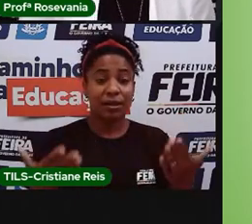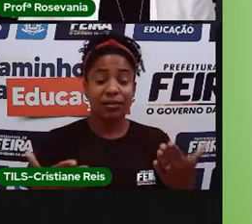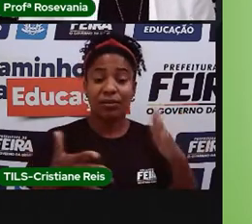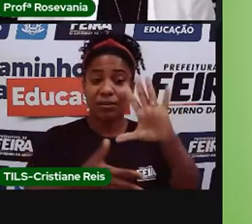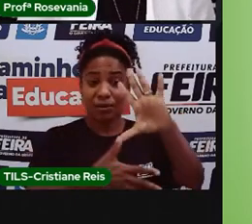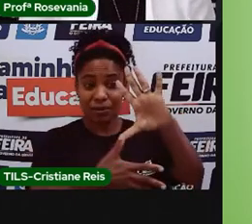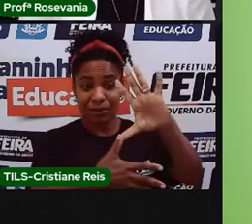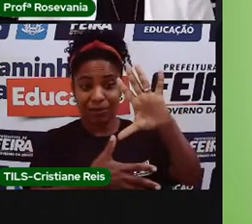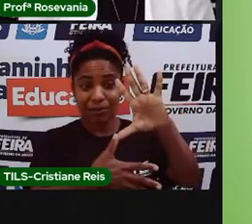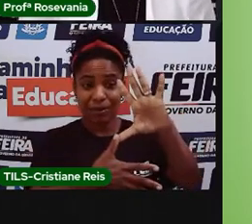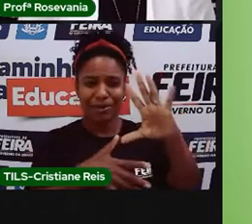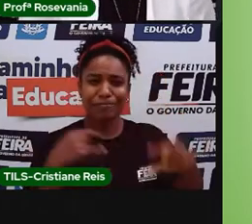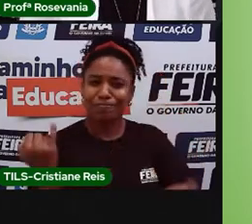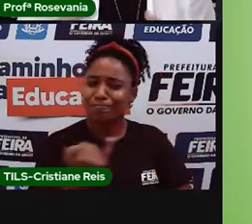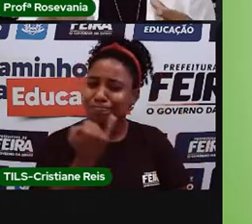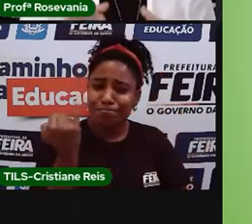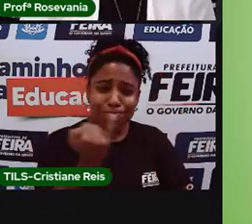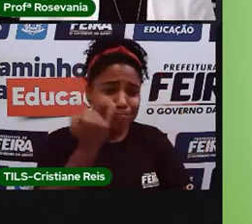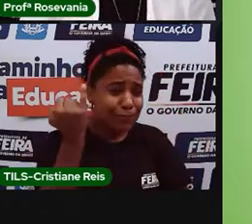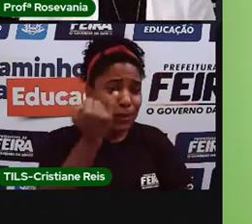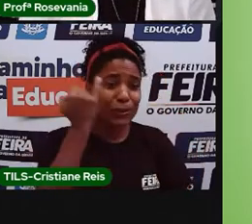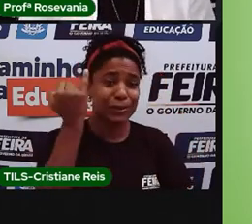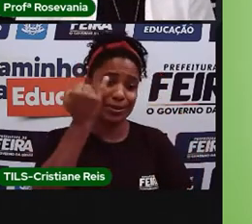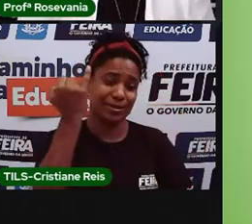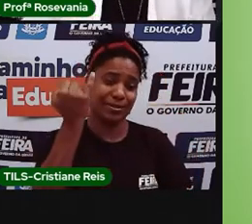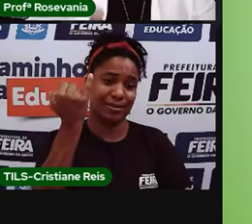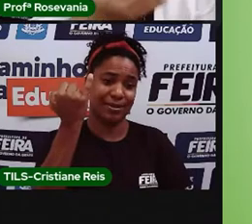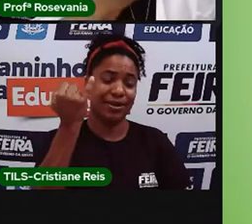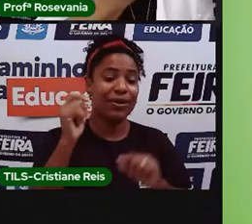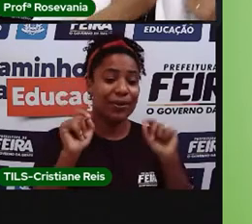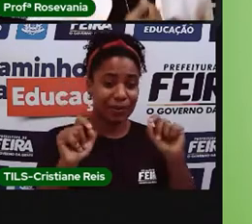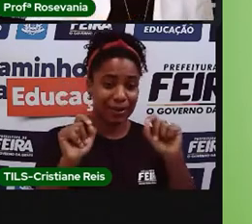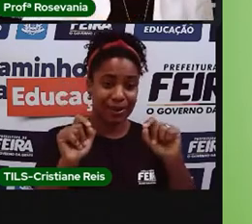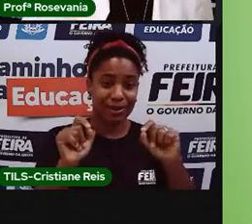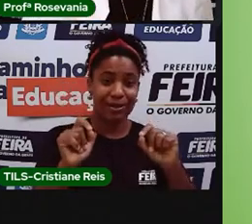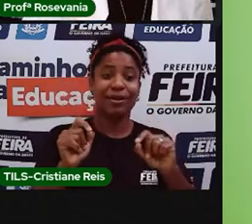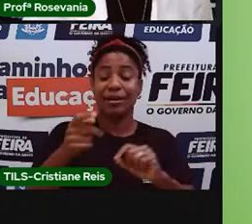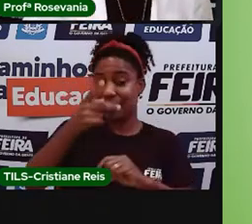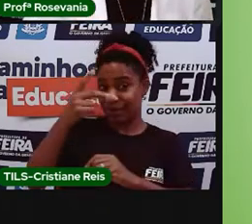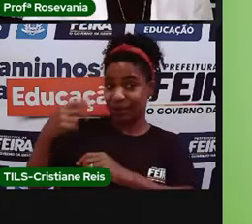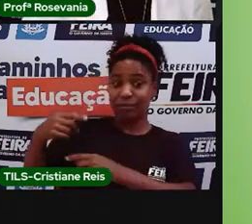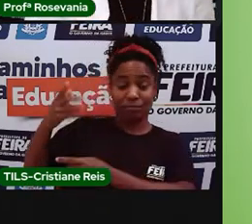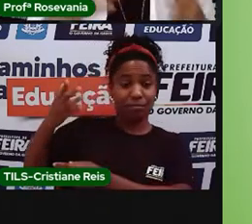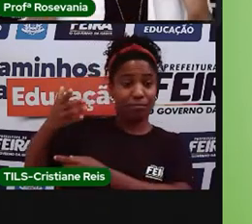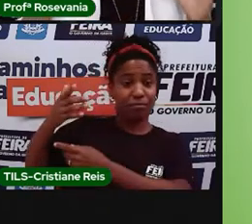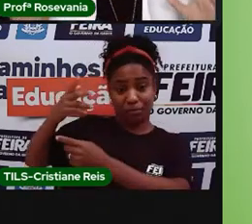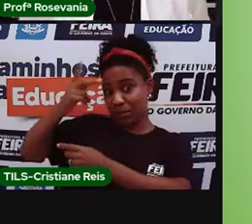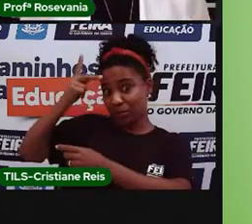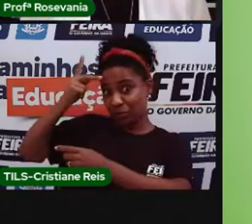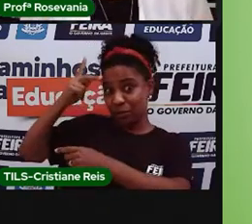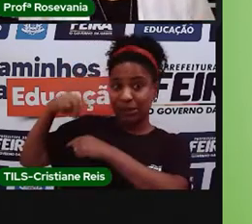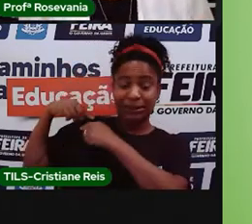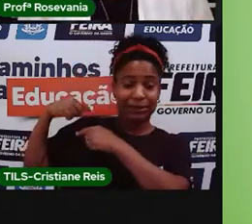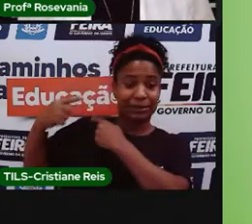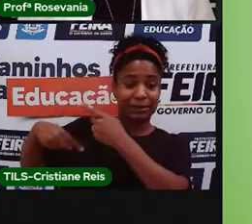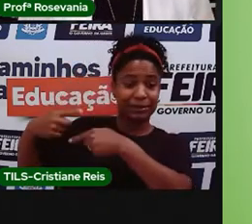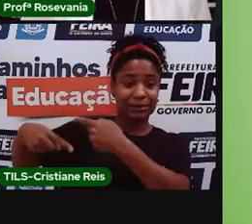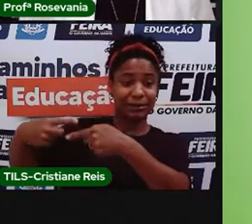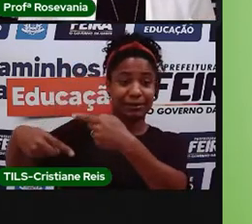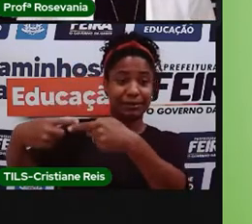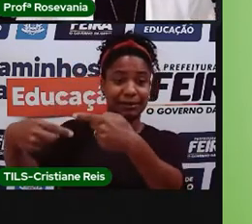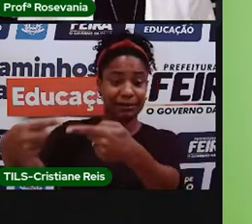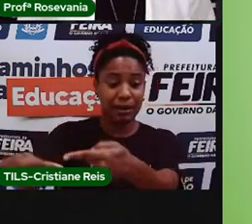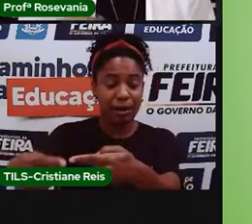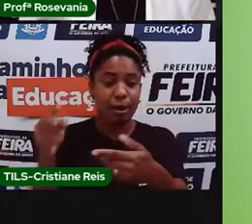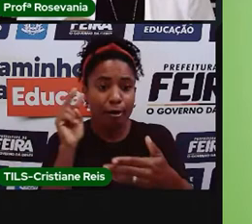mapas, eles tinham a importância também, né, de transmitir para os mais novos, já que eles não tinham escrita,